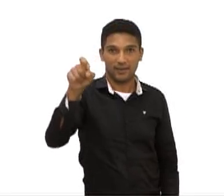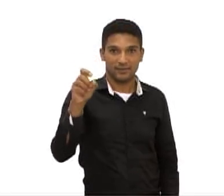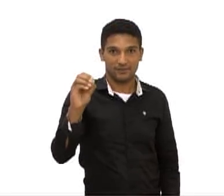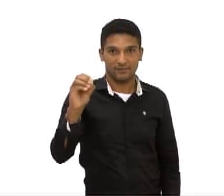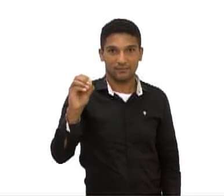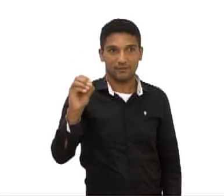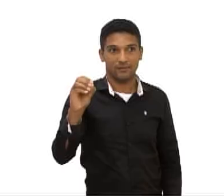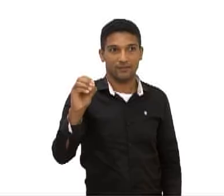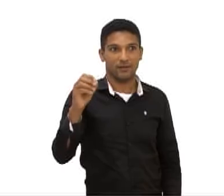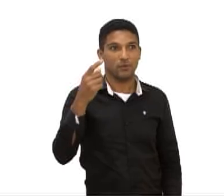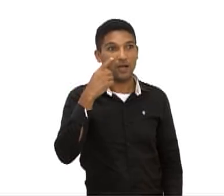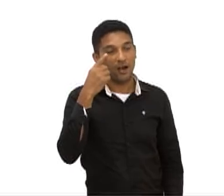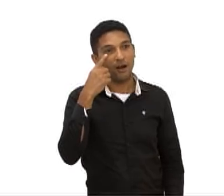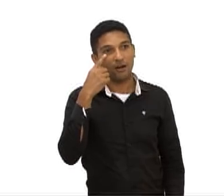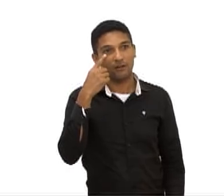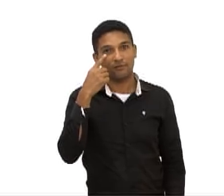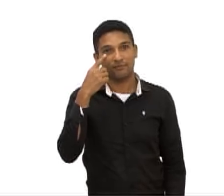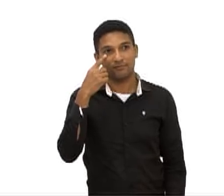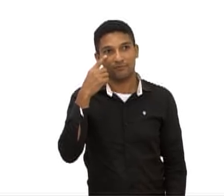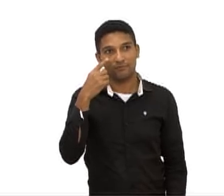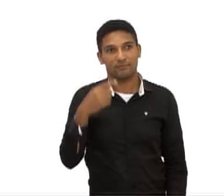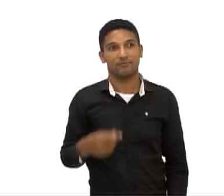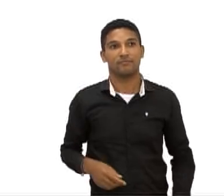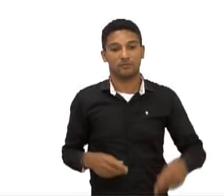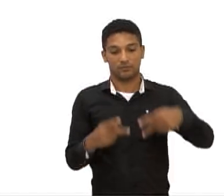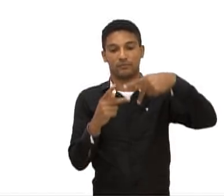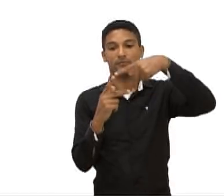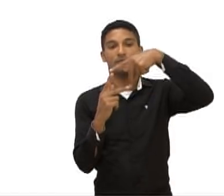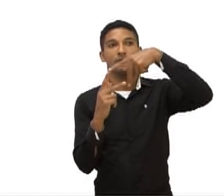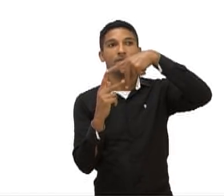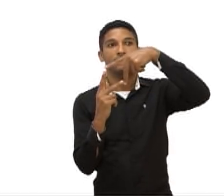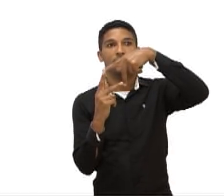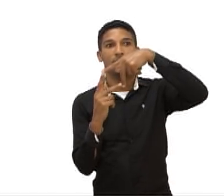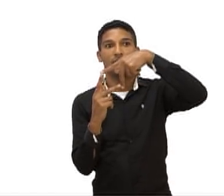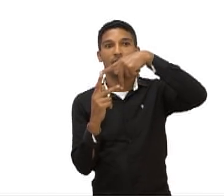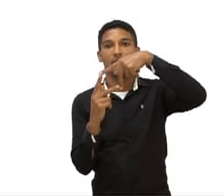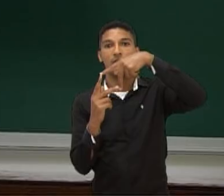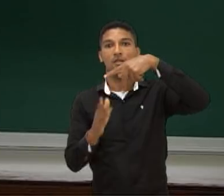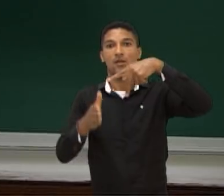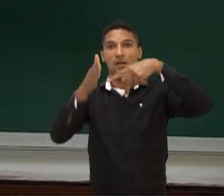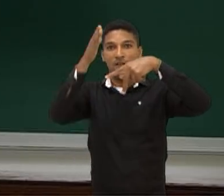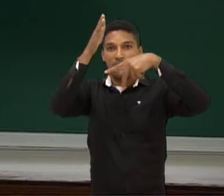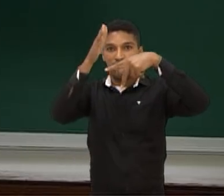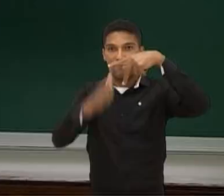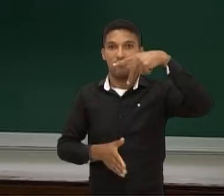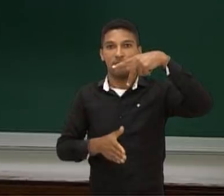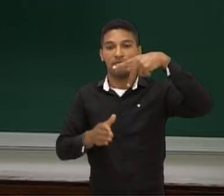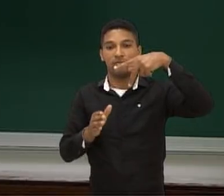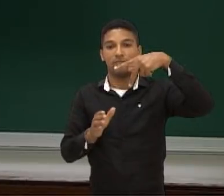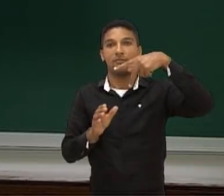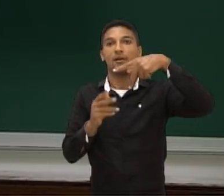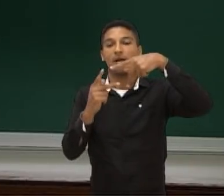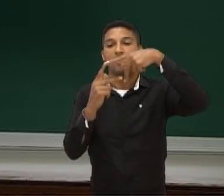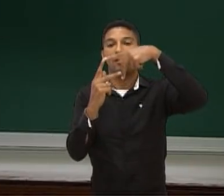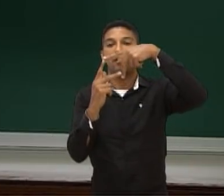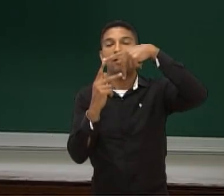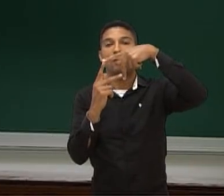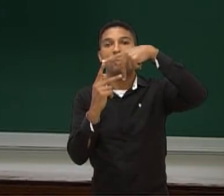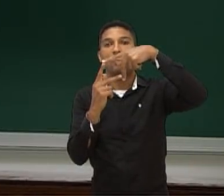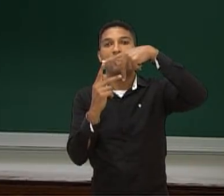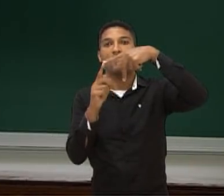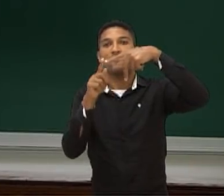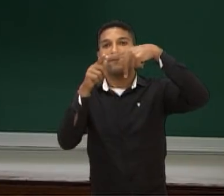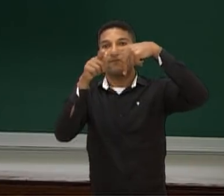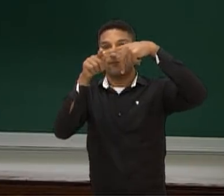que a professora falou. Então, dividiu ele? Dividiu. A partir do momento que qualquer linha de suporte divida, tá?